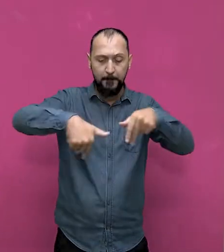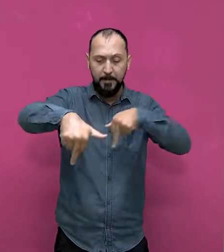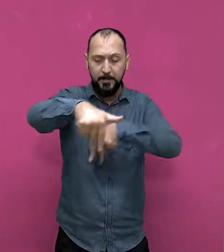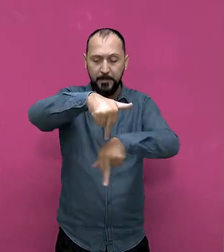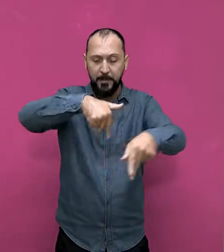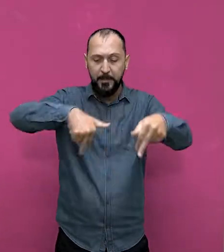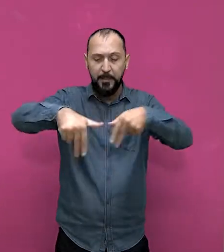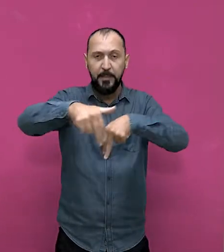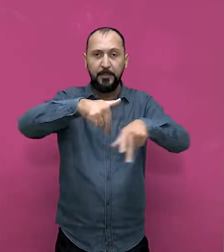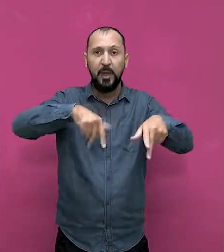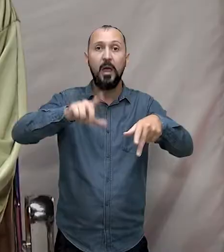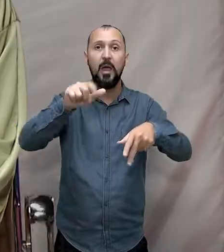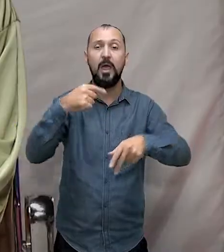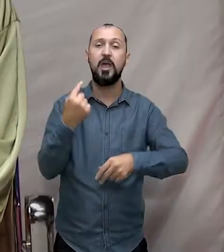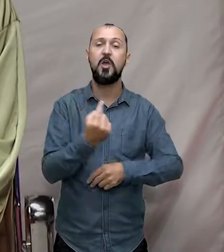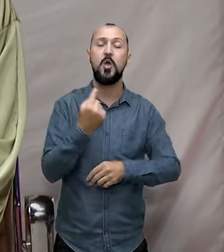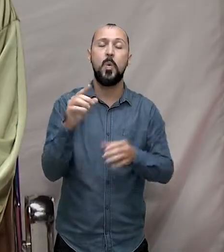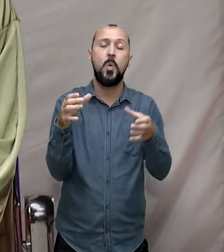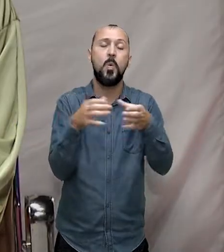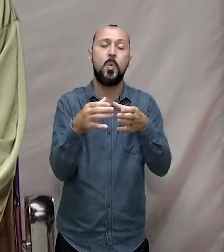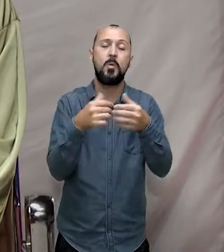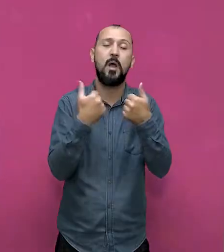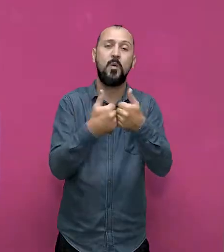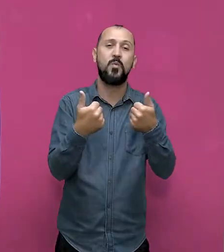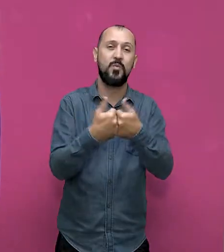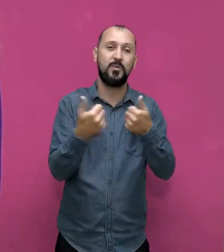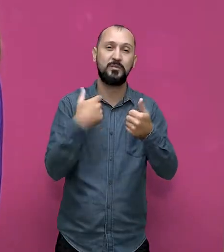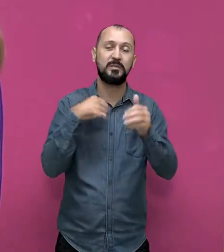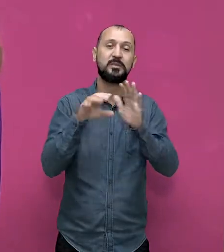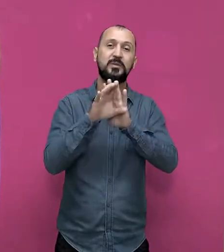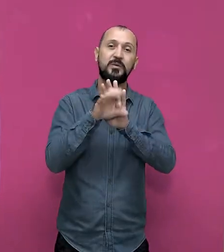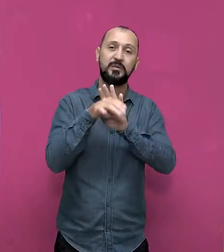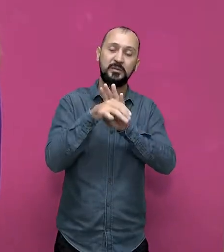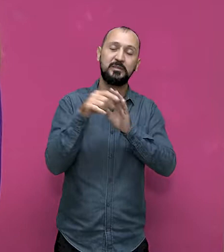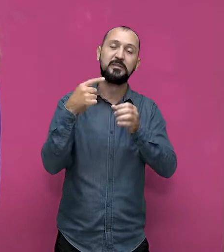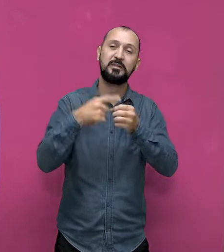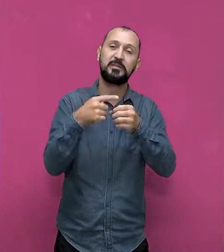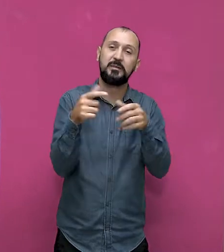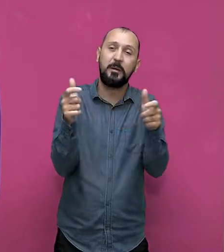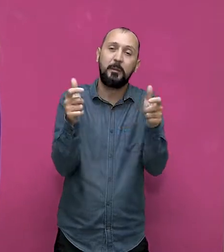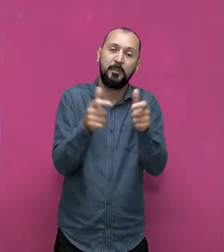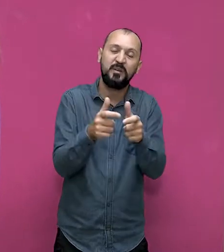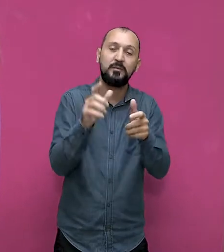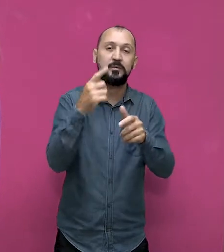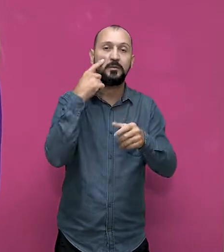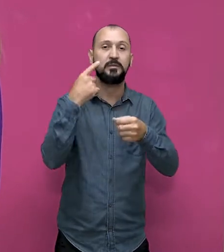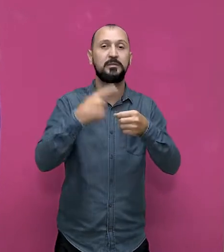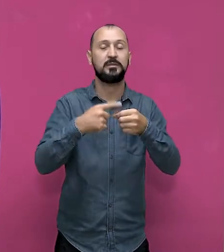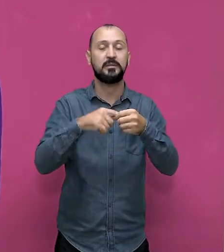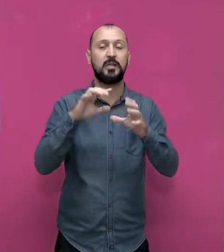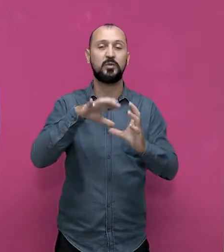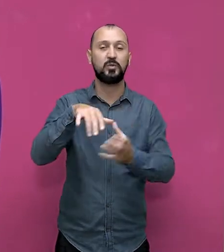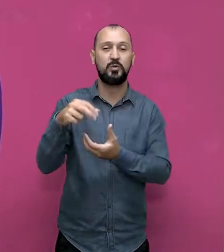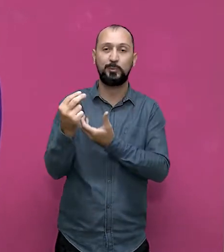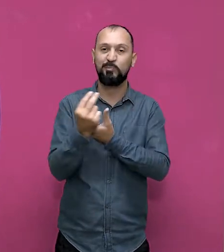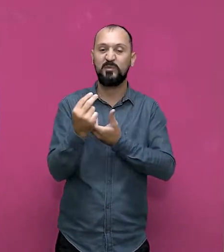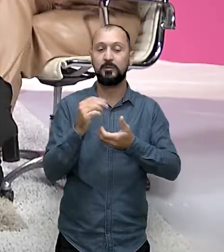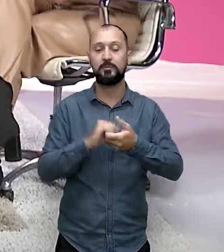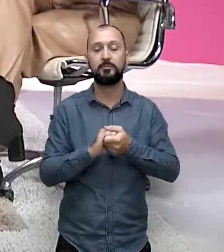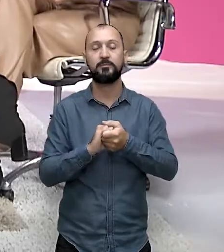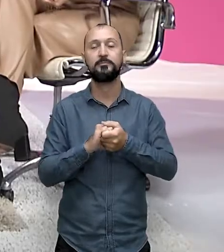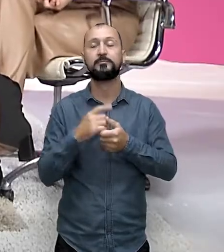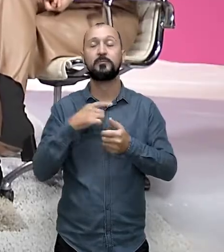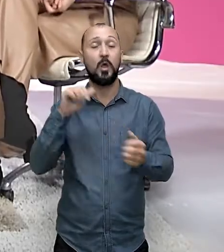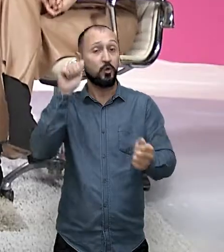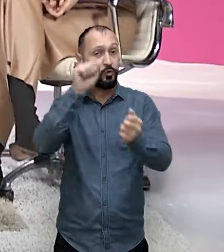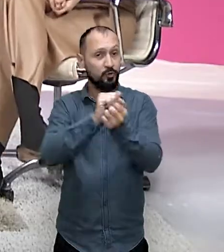pedestres, principalmente o transporte coletivo, que é fundamental nesse conceito de cidade mais compacta e de cidade mais sustentável. Na